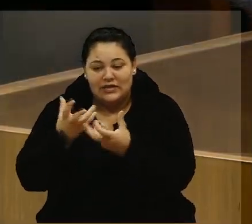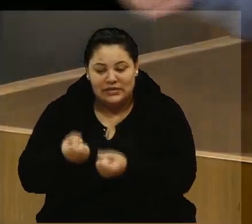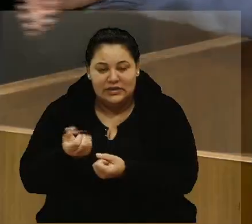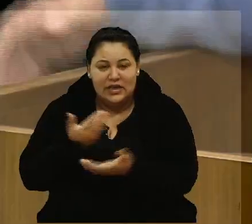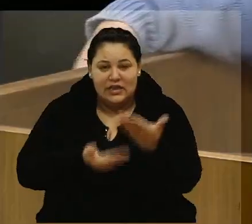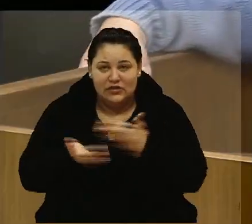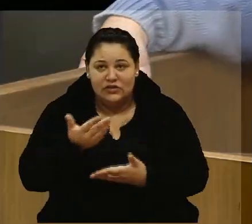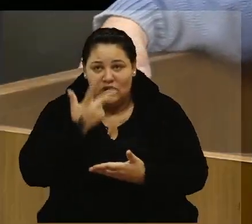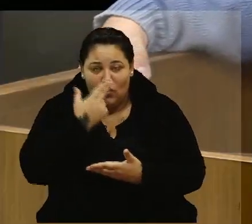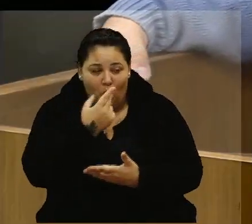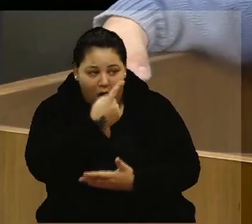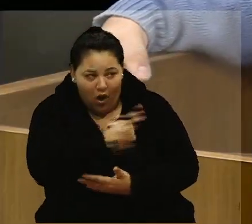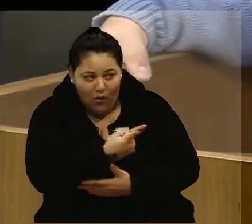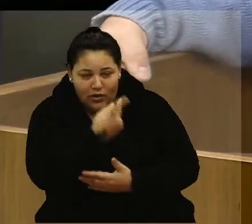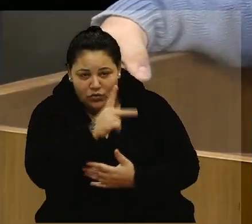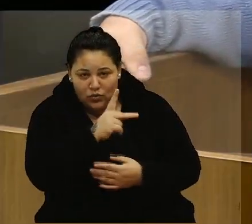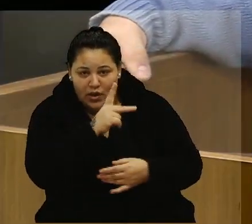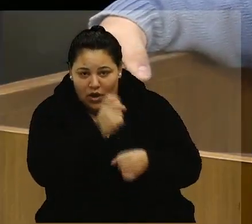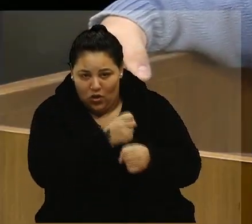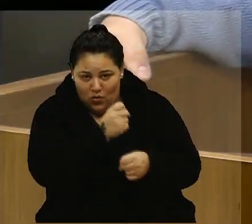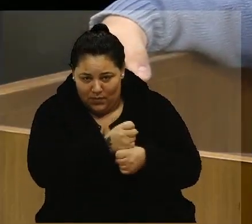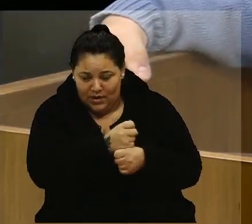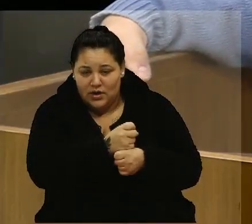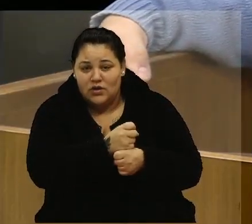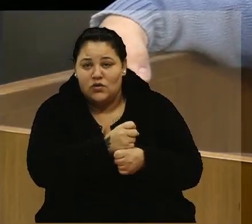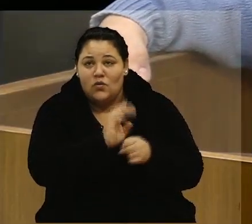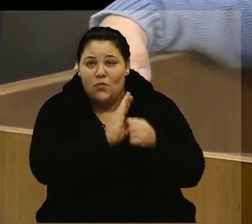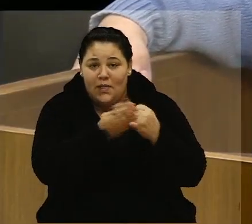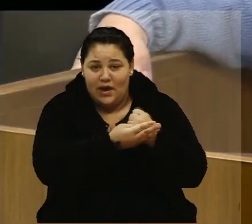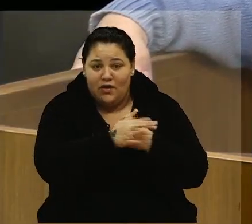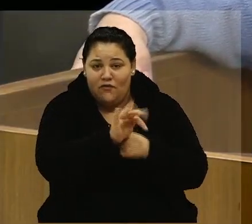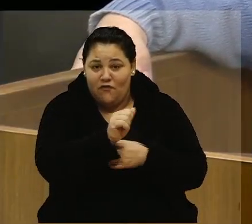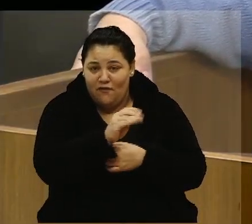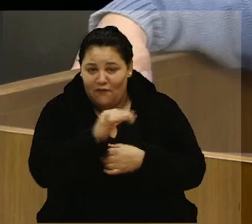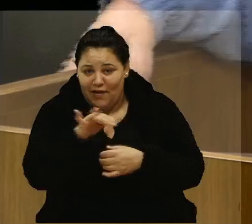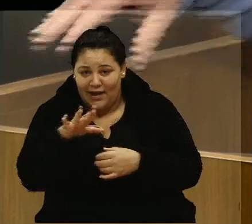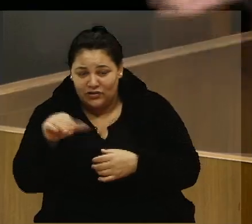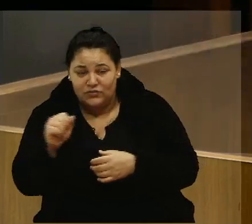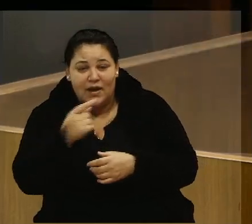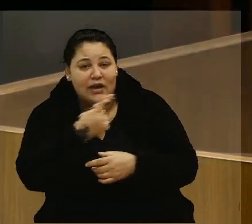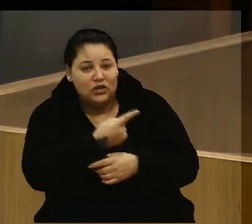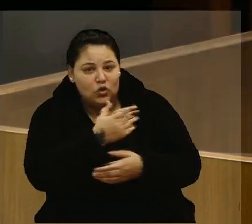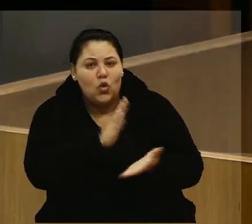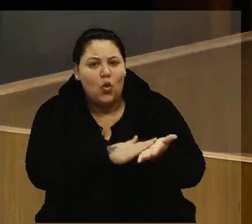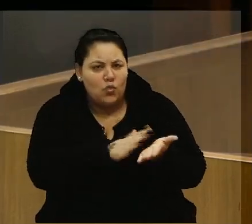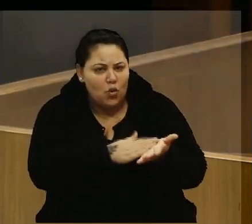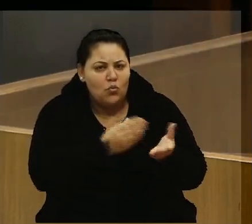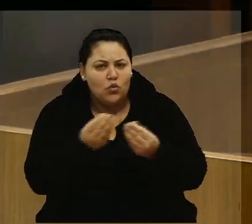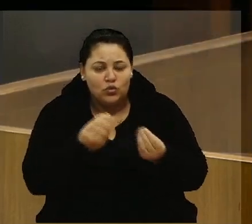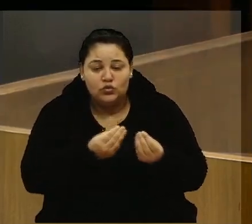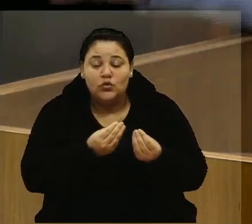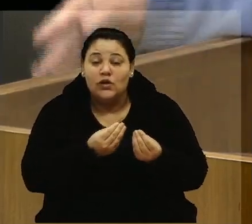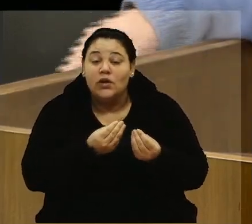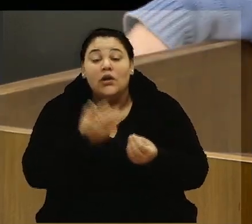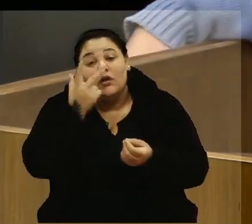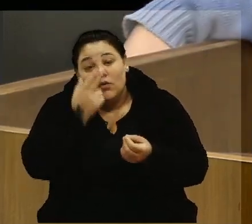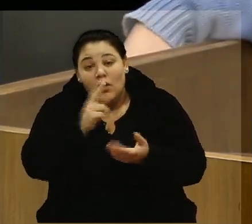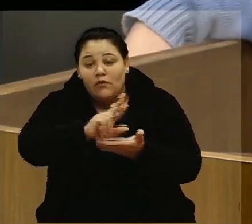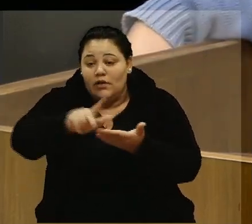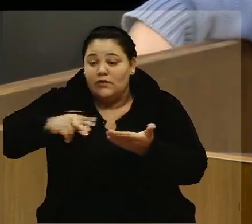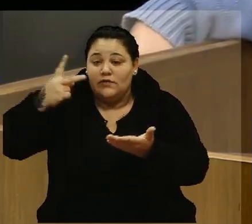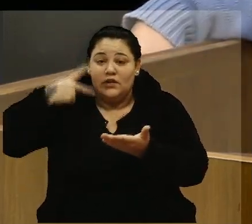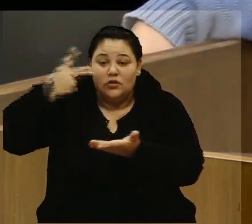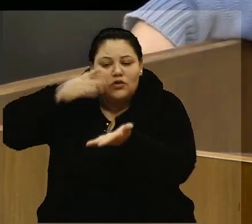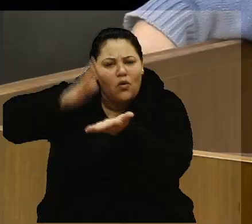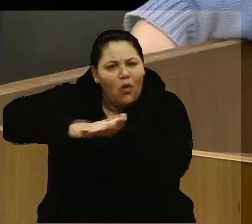obra da senhora, como uma obra lá no bairro Fátima, que a senhora tanto cobrou. como todos os vereadores cobraram diversas obras em Permite muitos uma bairros